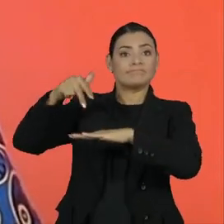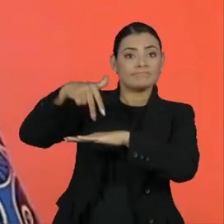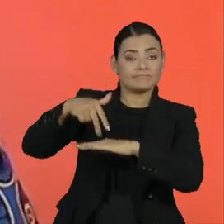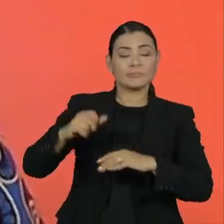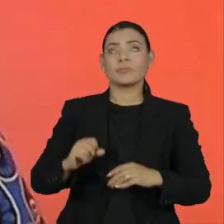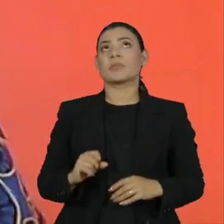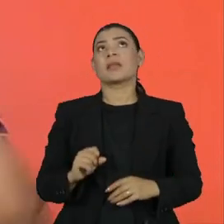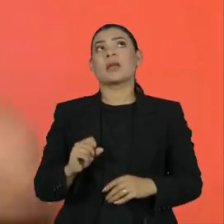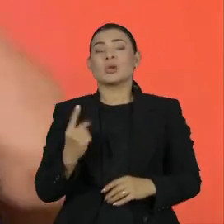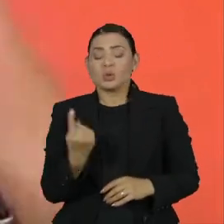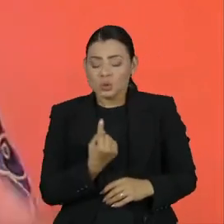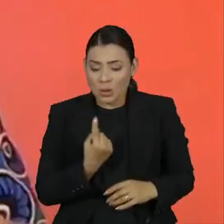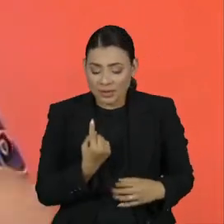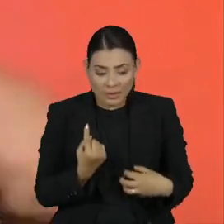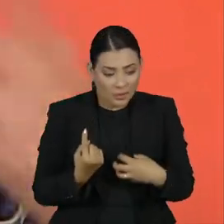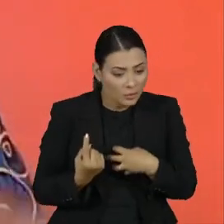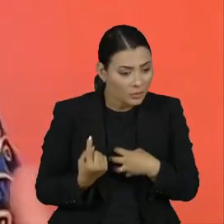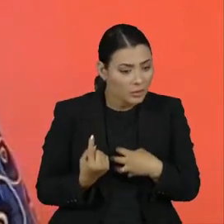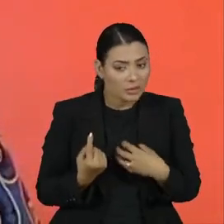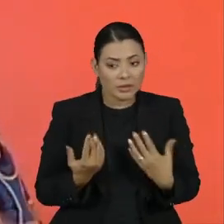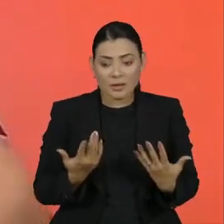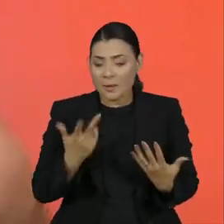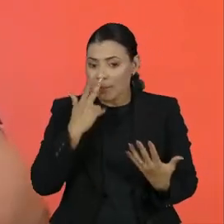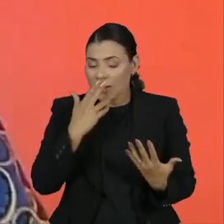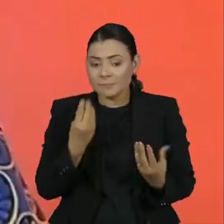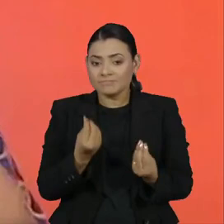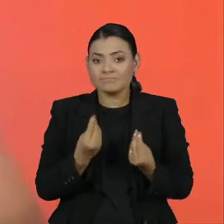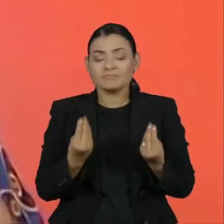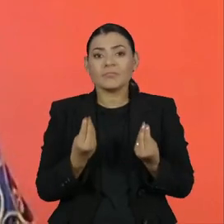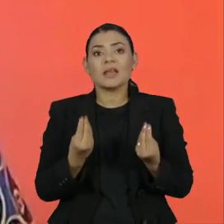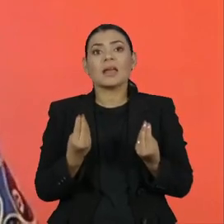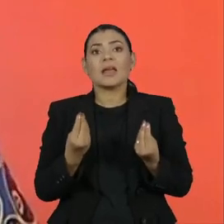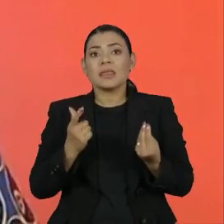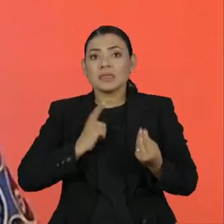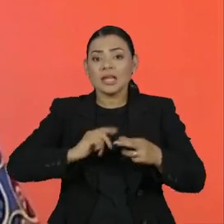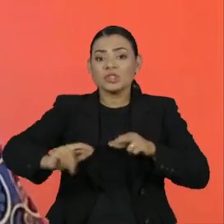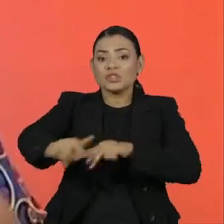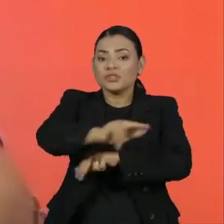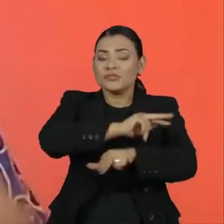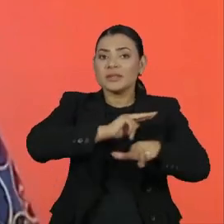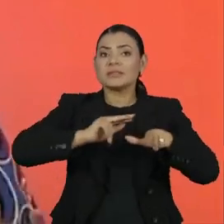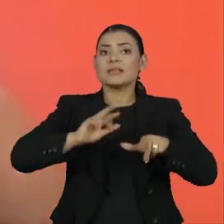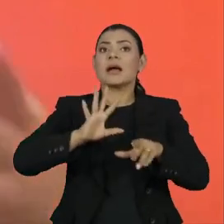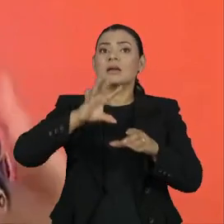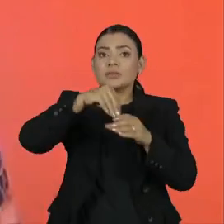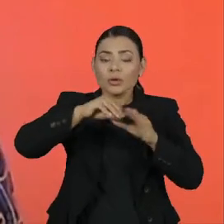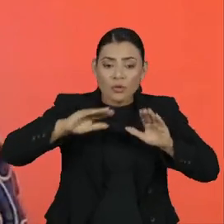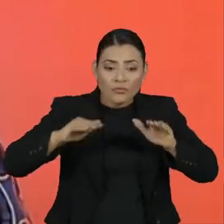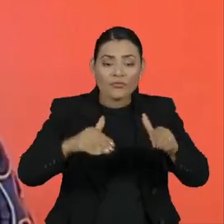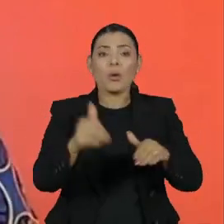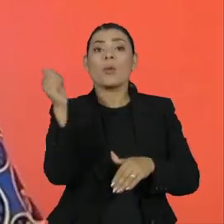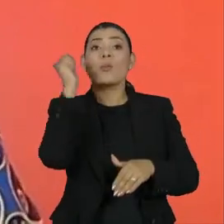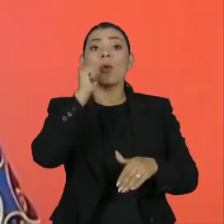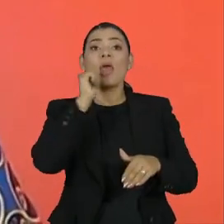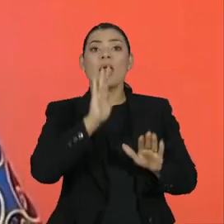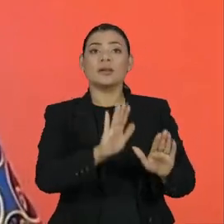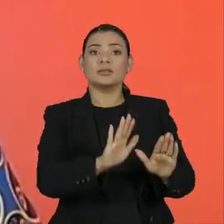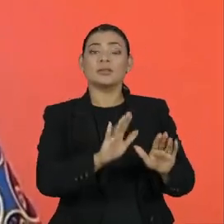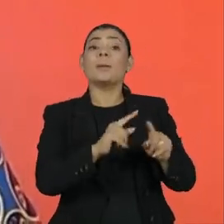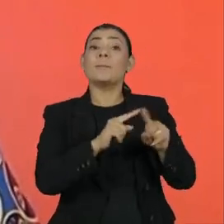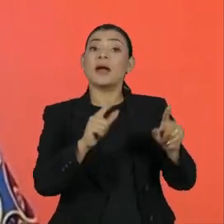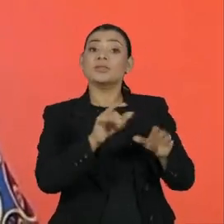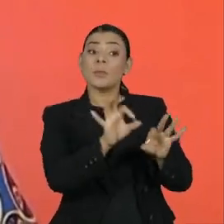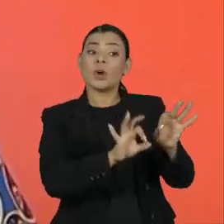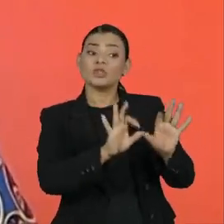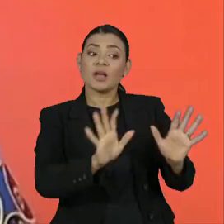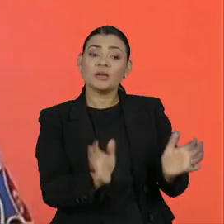uma solidão de quando escuta ou ouve falar sobre programas de diversidade voltado para mulheres, ver que esses programas